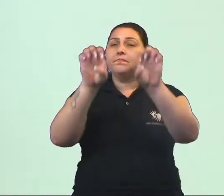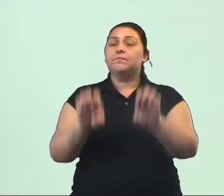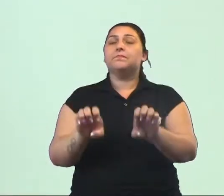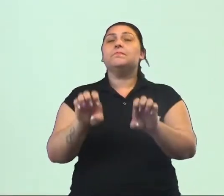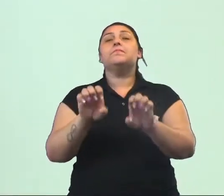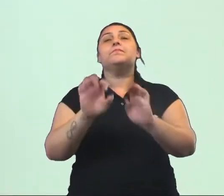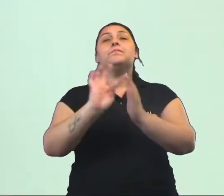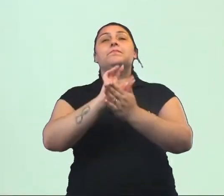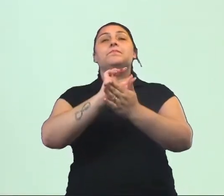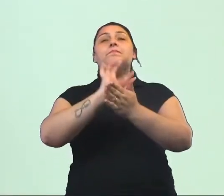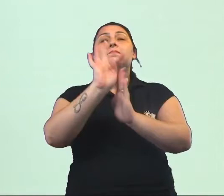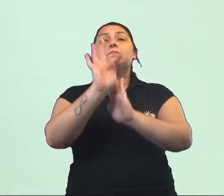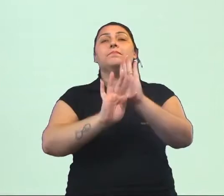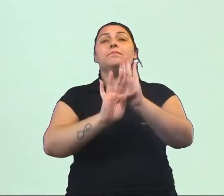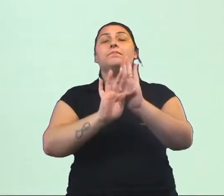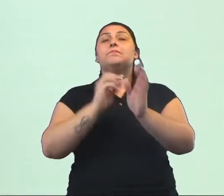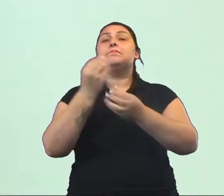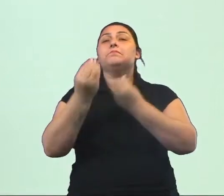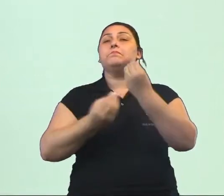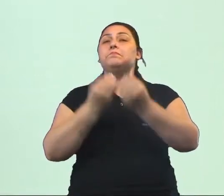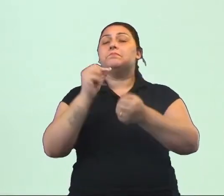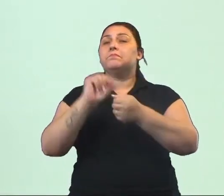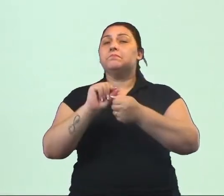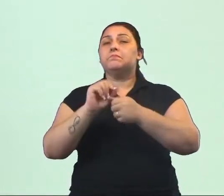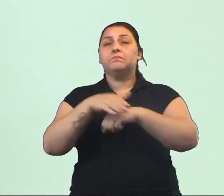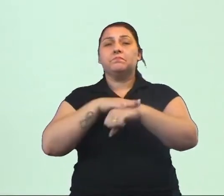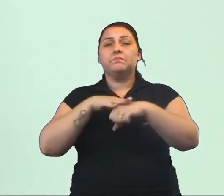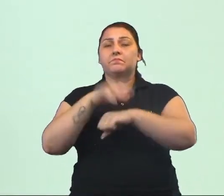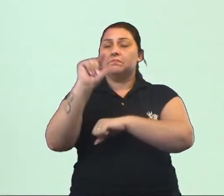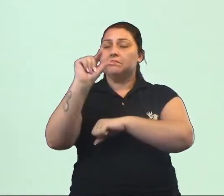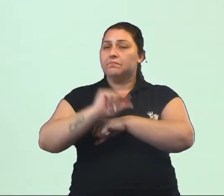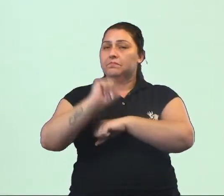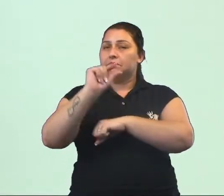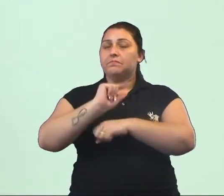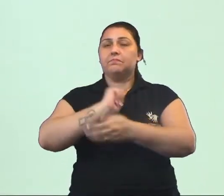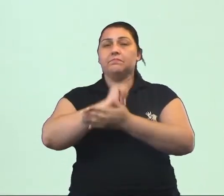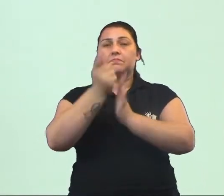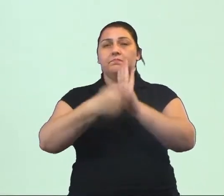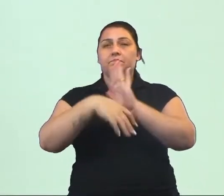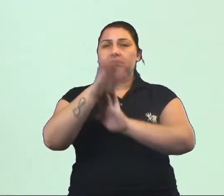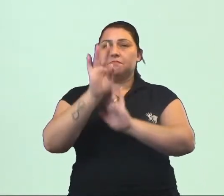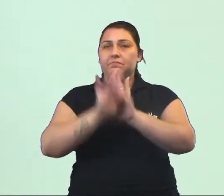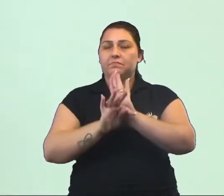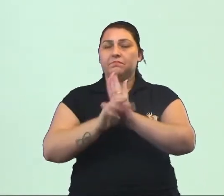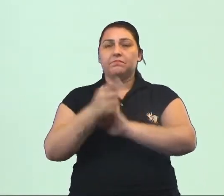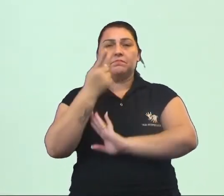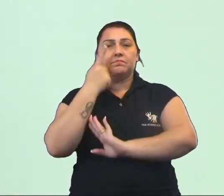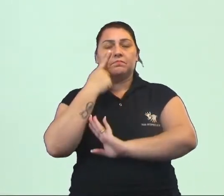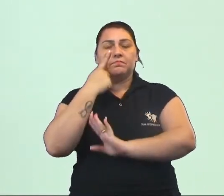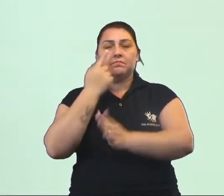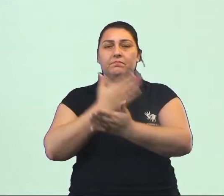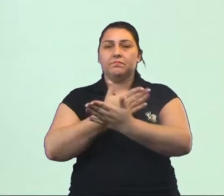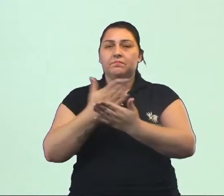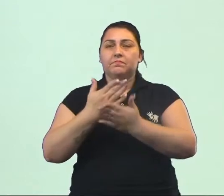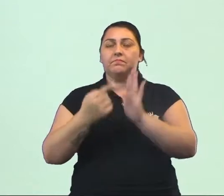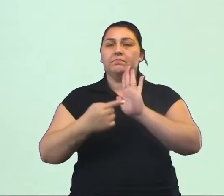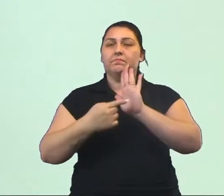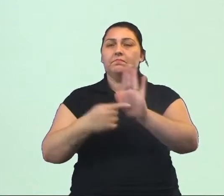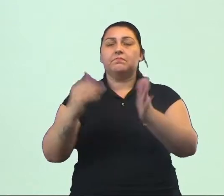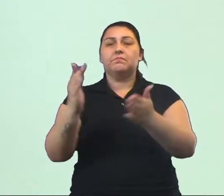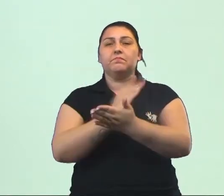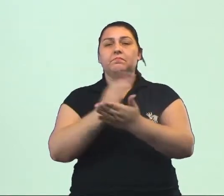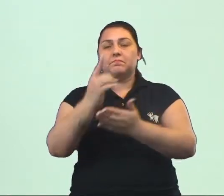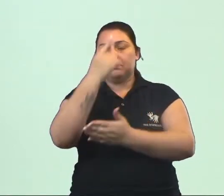composição desse texto, como ele é formado. Vamos conversar um pouquinho sobre esse gênero textual. Para a gente iniciar, vou apresentar